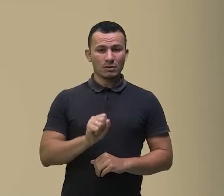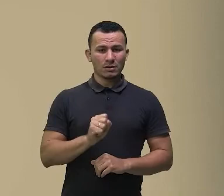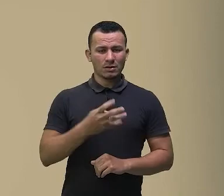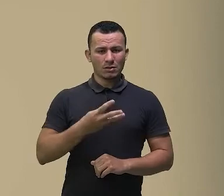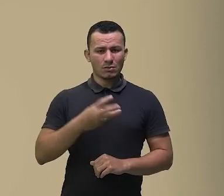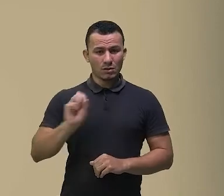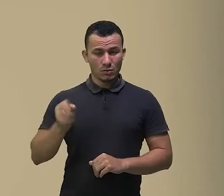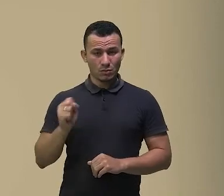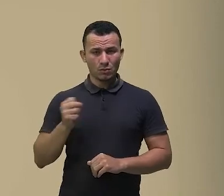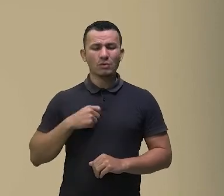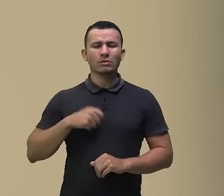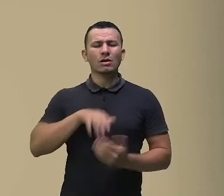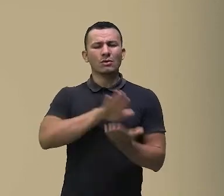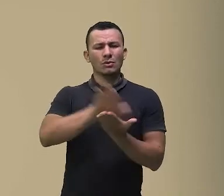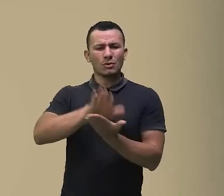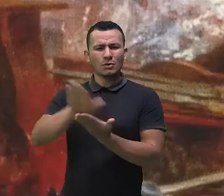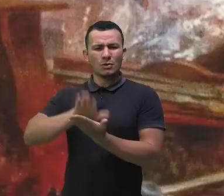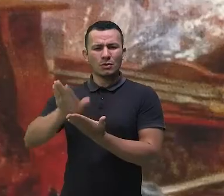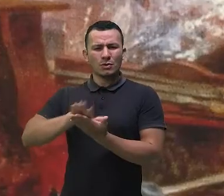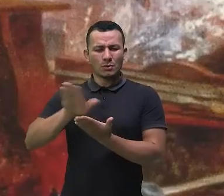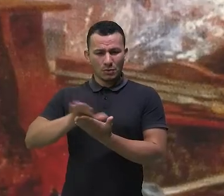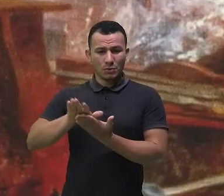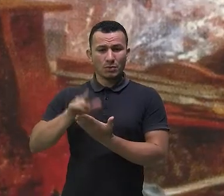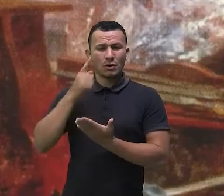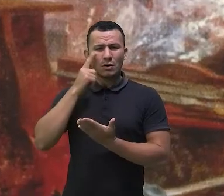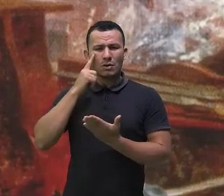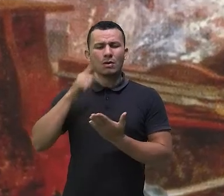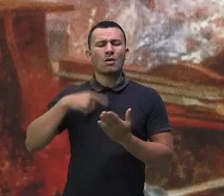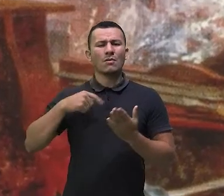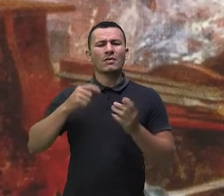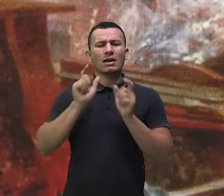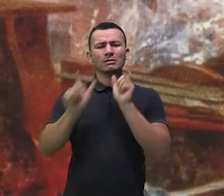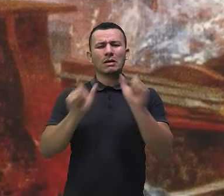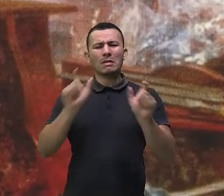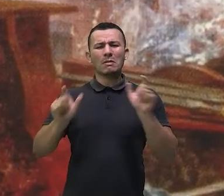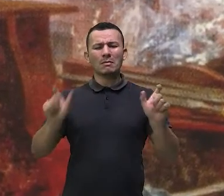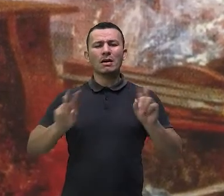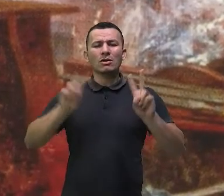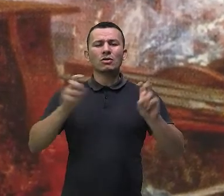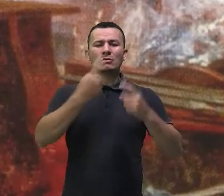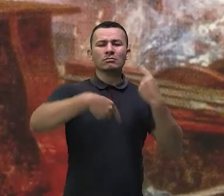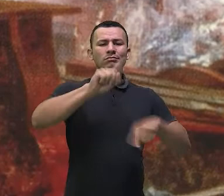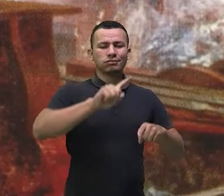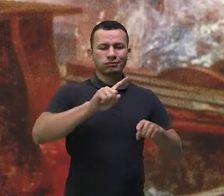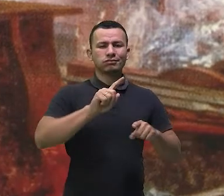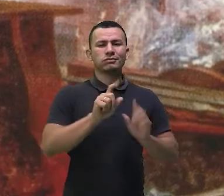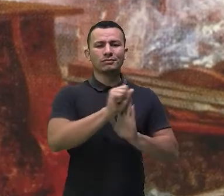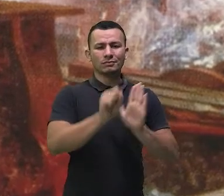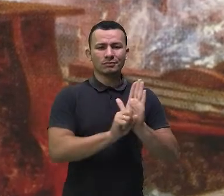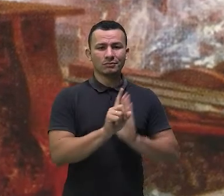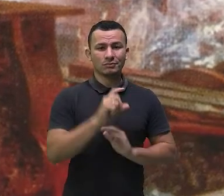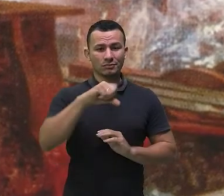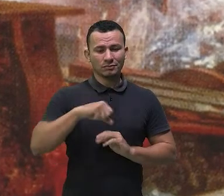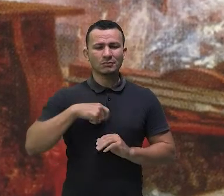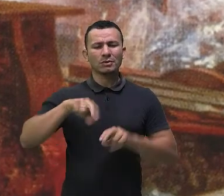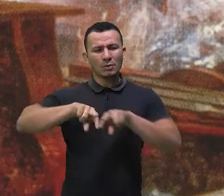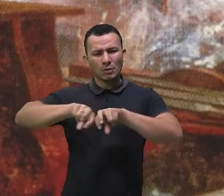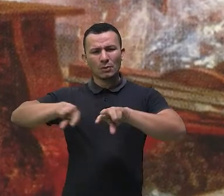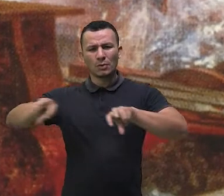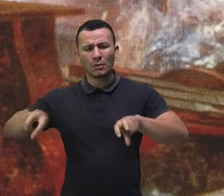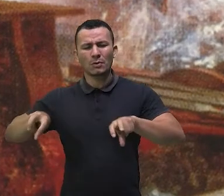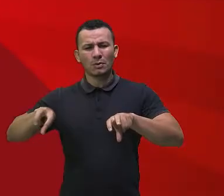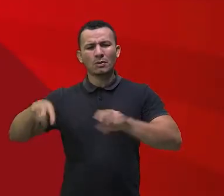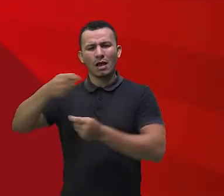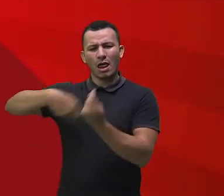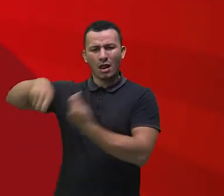1848 é publicado o Manifesto Comunista, uma crítica à industrialização do século XIX e à exploração proletária dos porões do